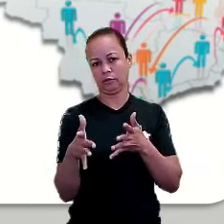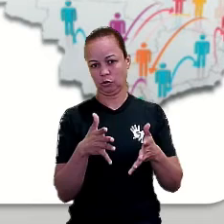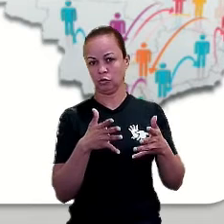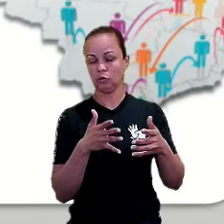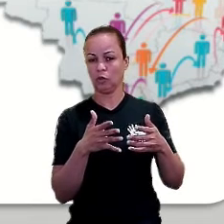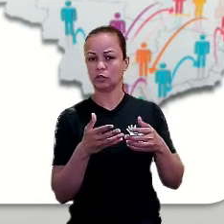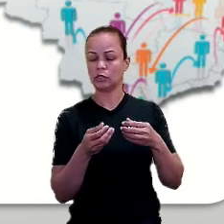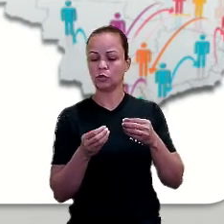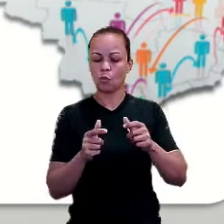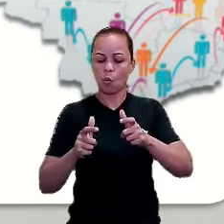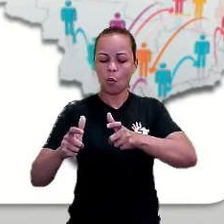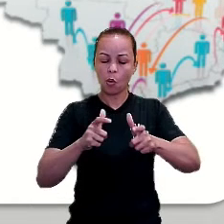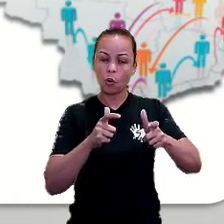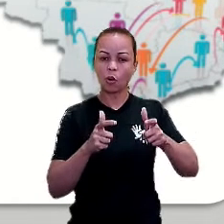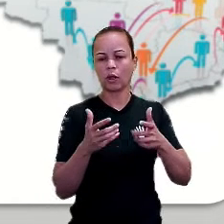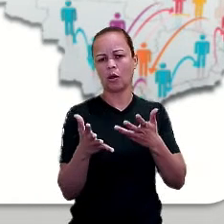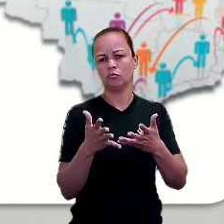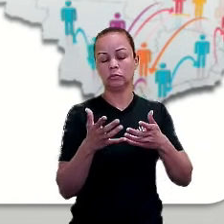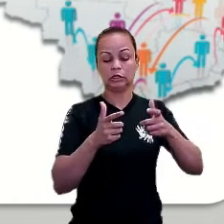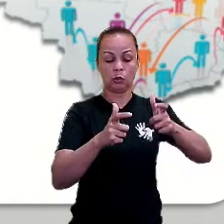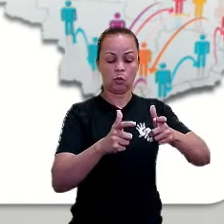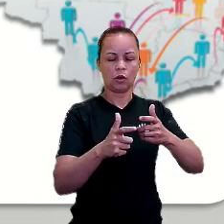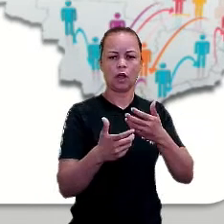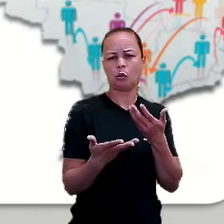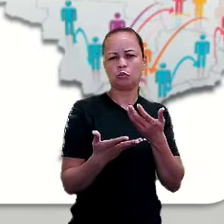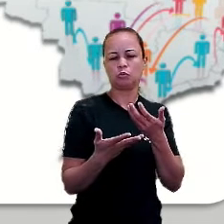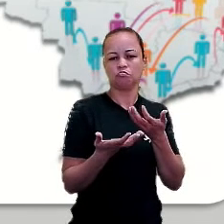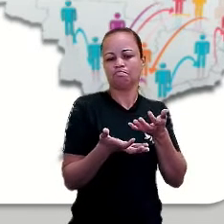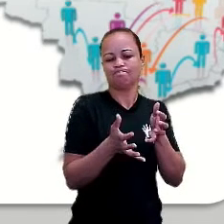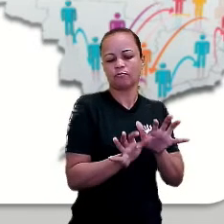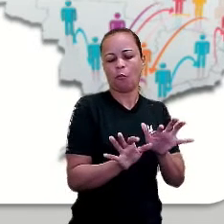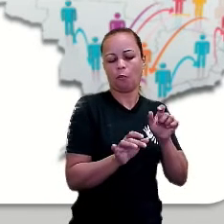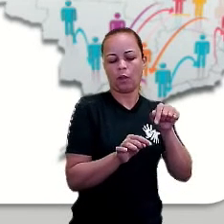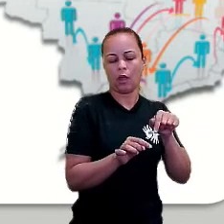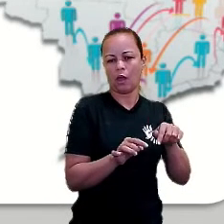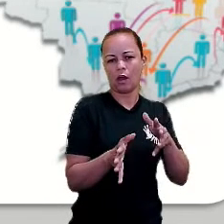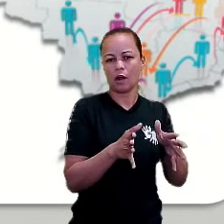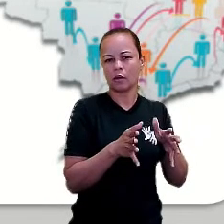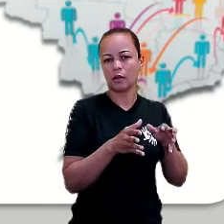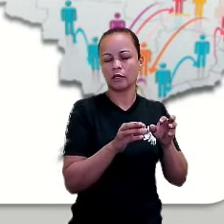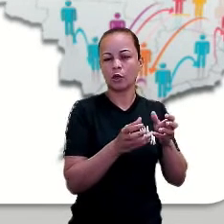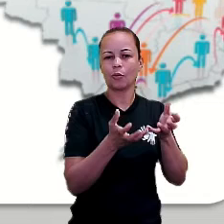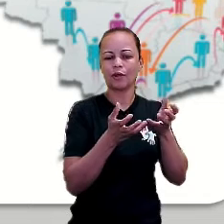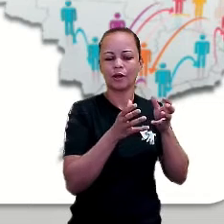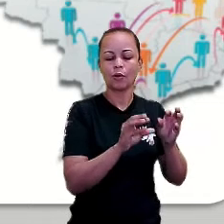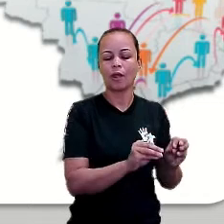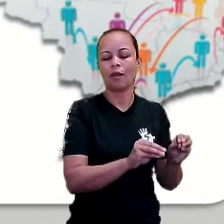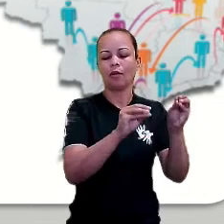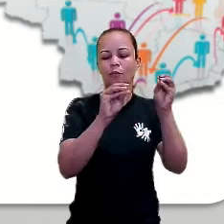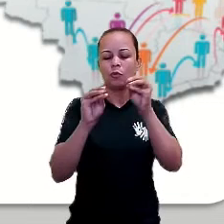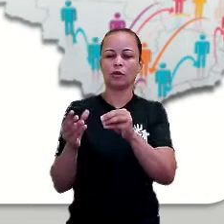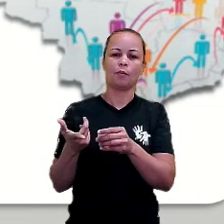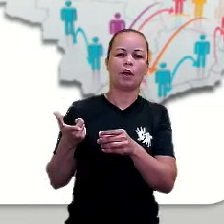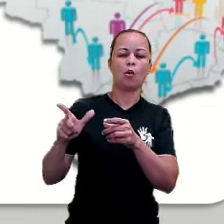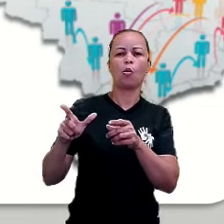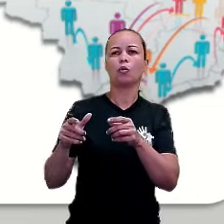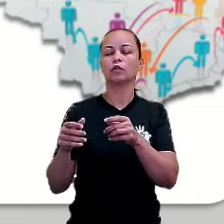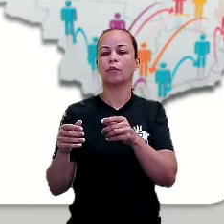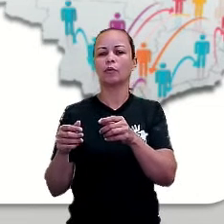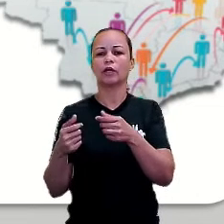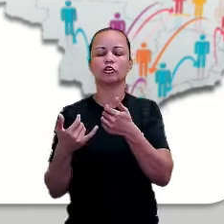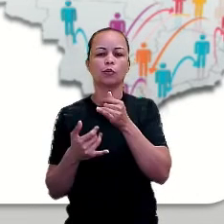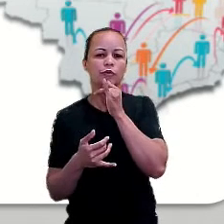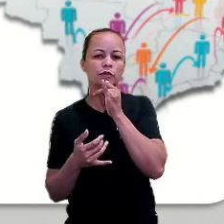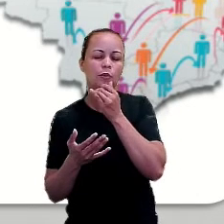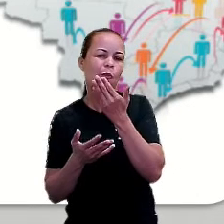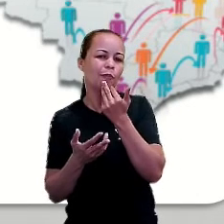estava em um ambiente, aquele ambiente já não era favorável para permanecermos ali, por questões geralmente de comida.